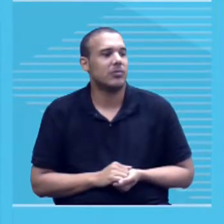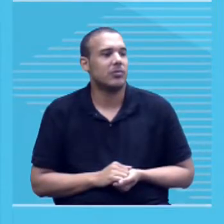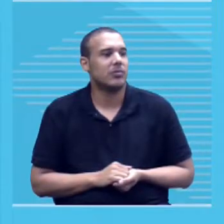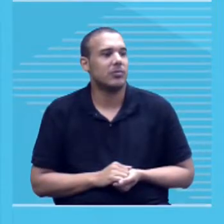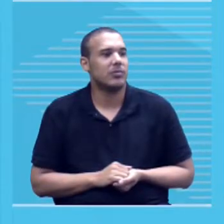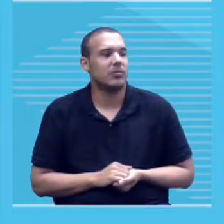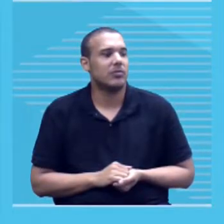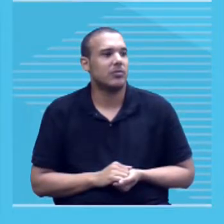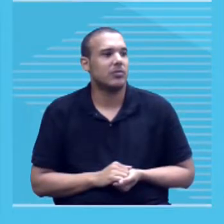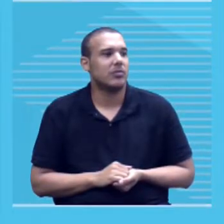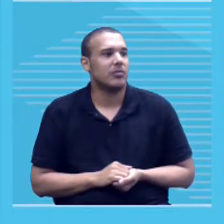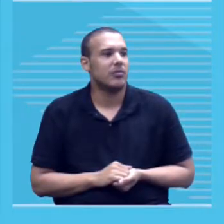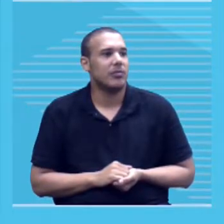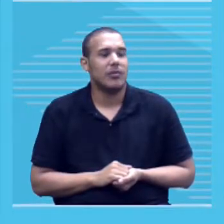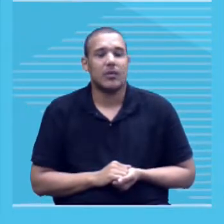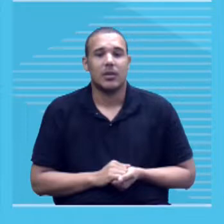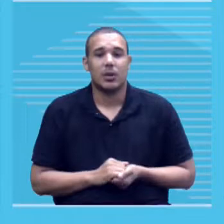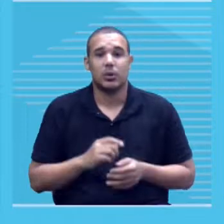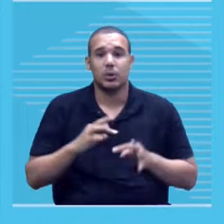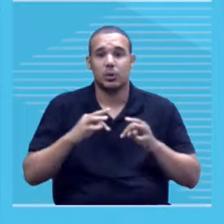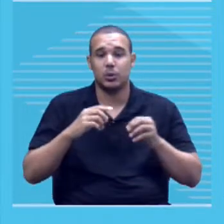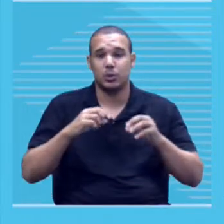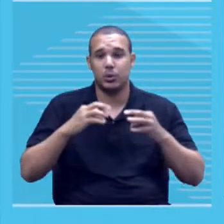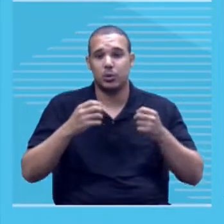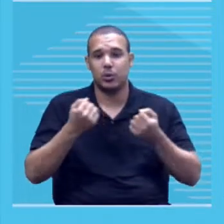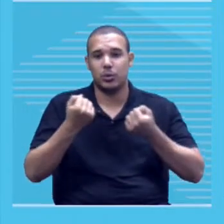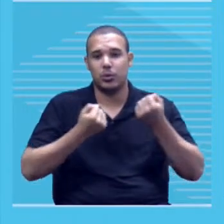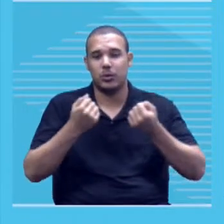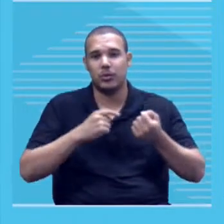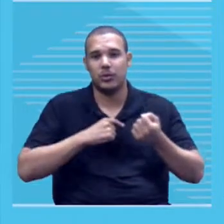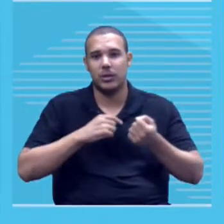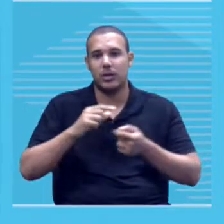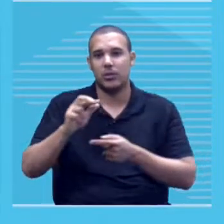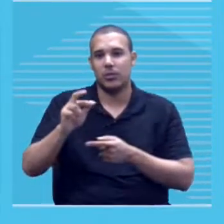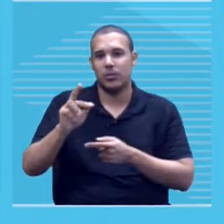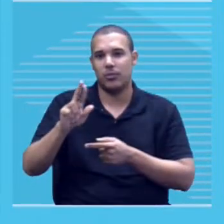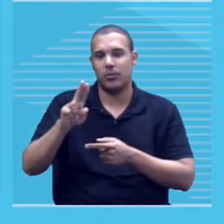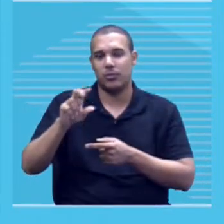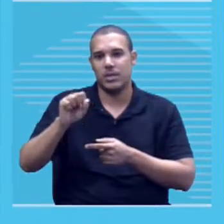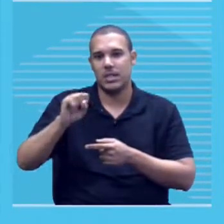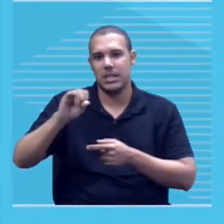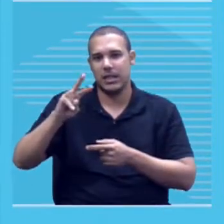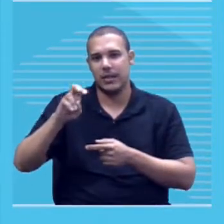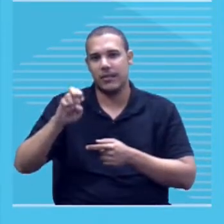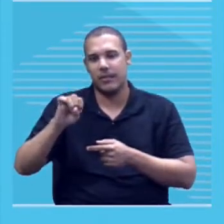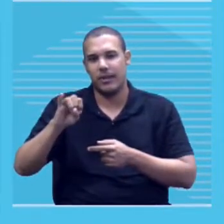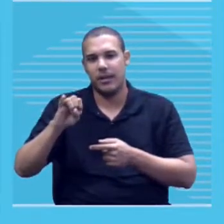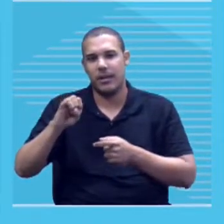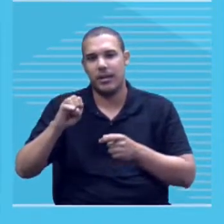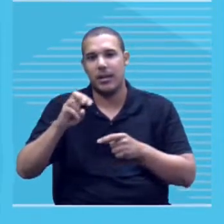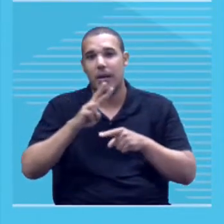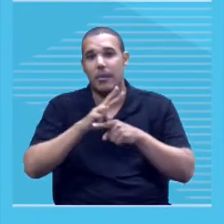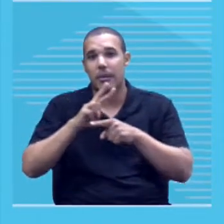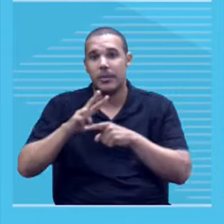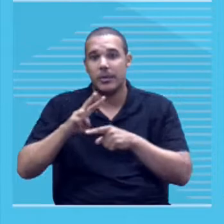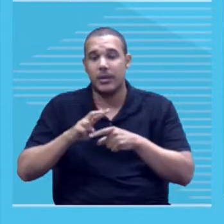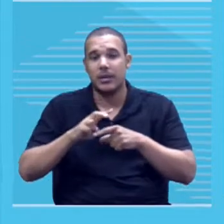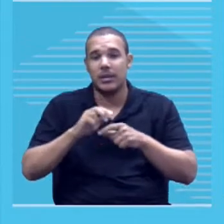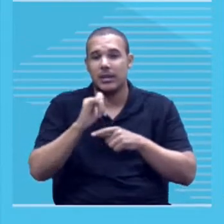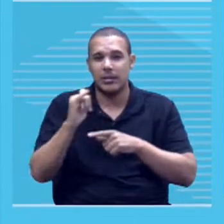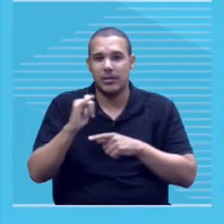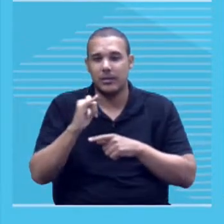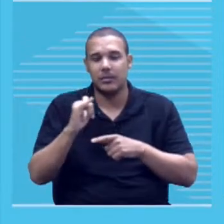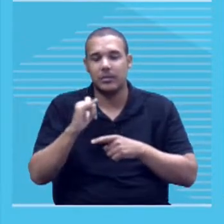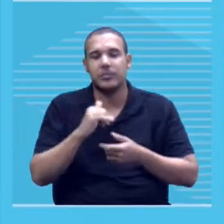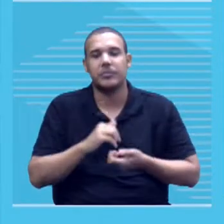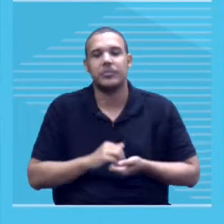Nossa questão fala que todo carro possui uma caixa de fusíveis, que são utilizados para a proteção de circuitos elétricos. De novo, essa ideia